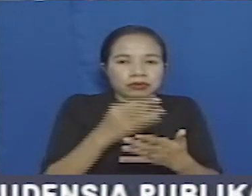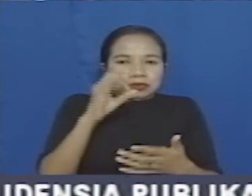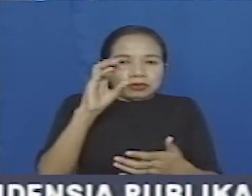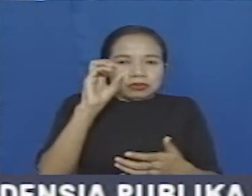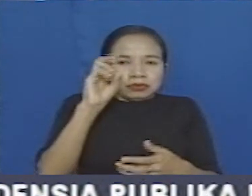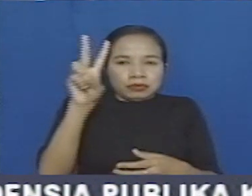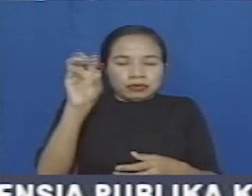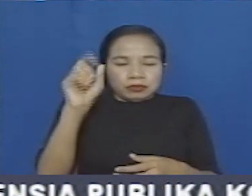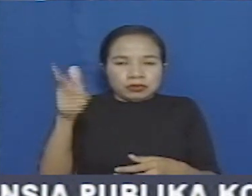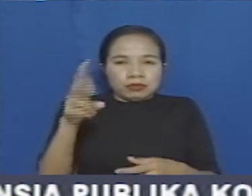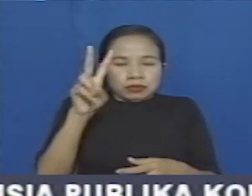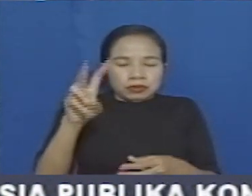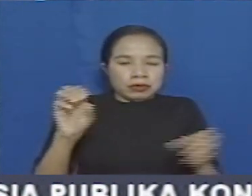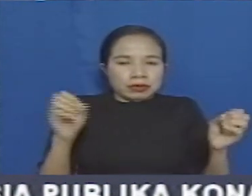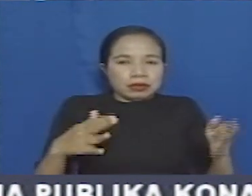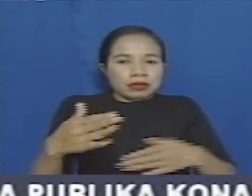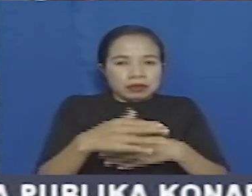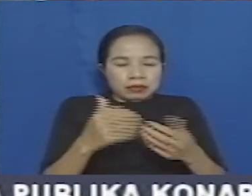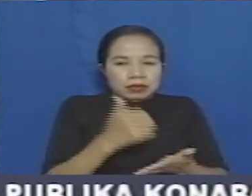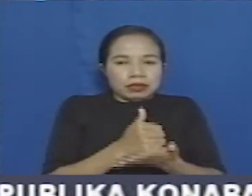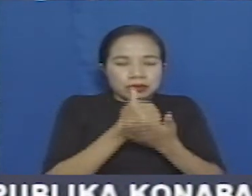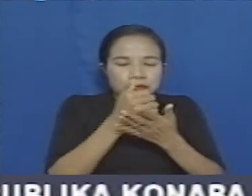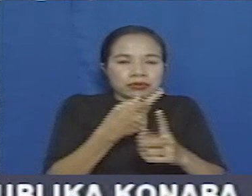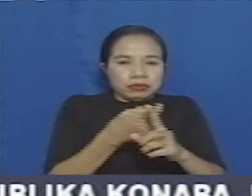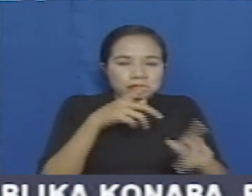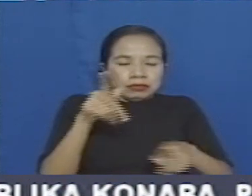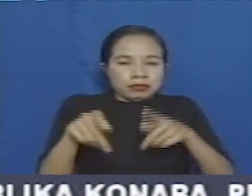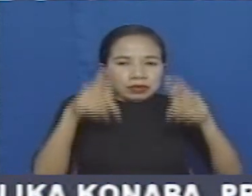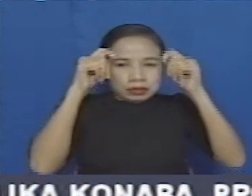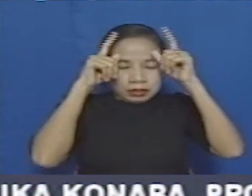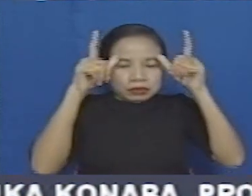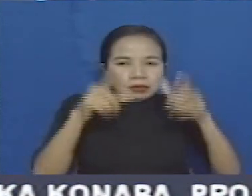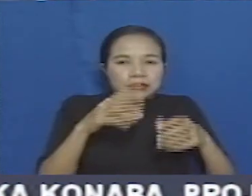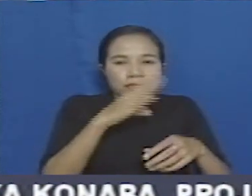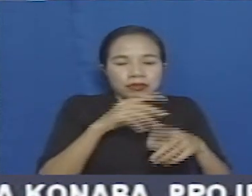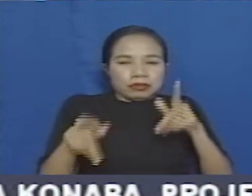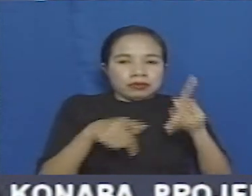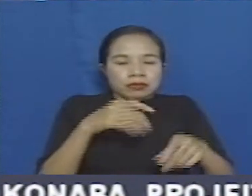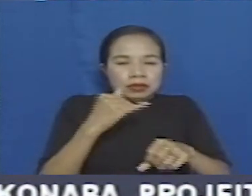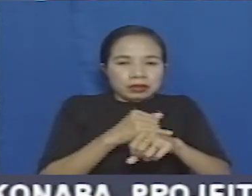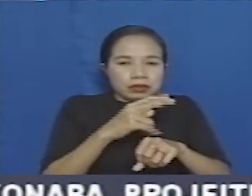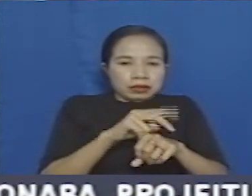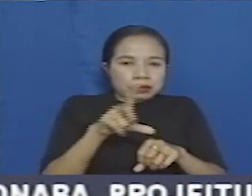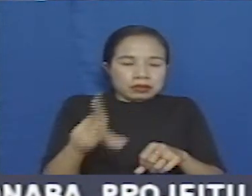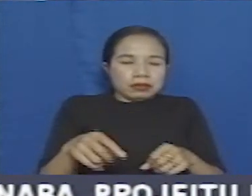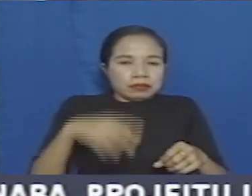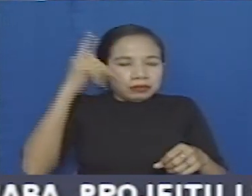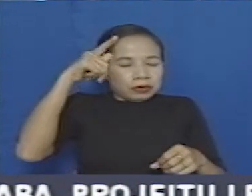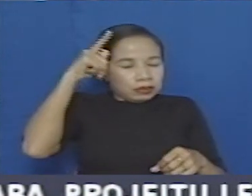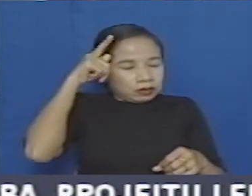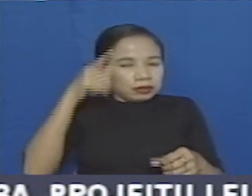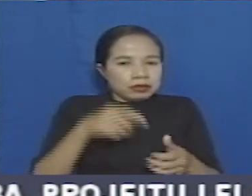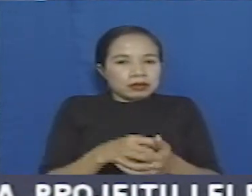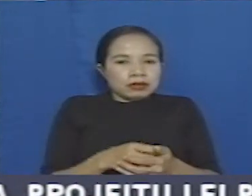2022. Nós se mobilizamos apoio à comunidade Timor-Leste, na comunidade internacional, da política